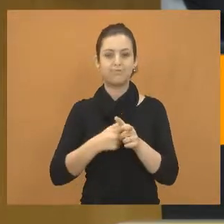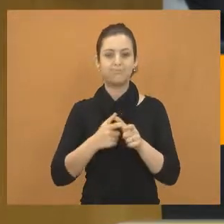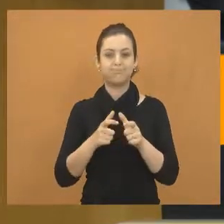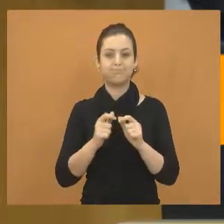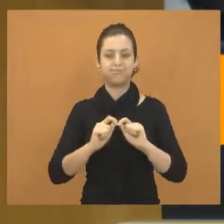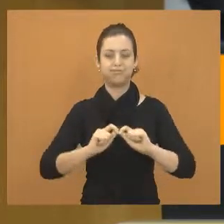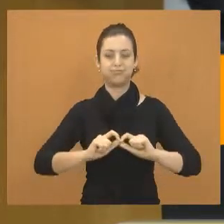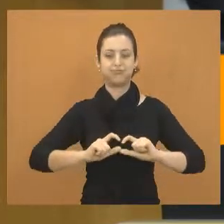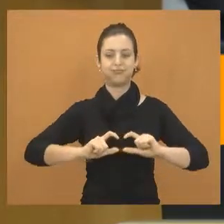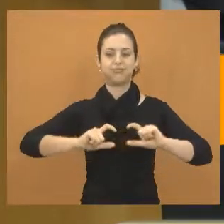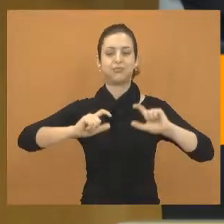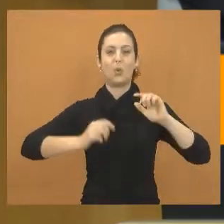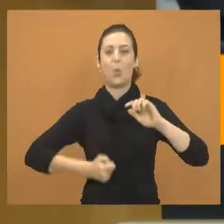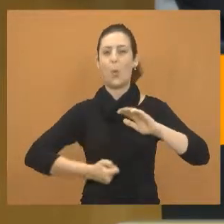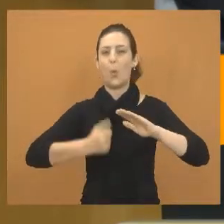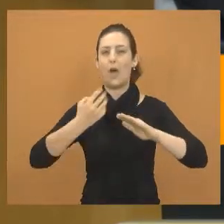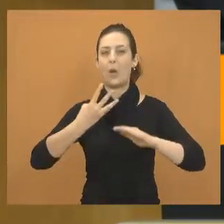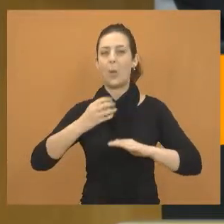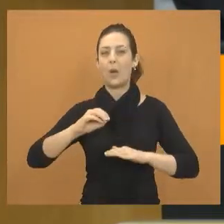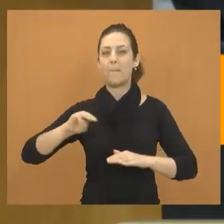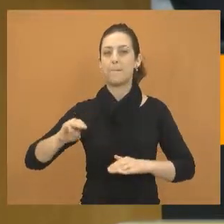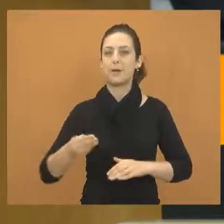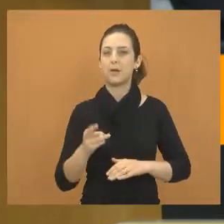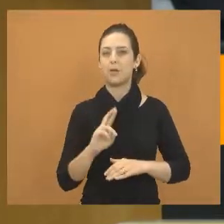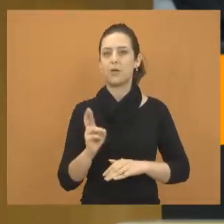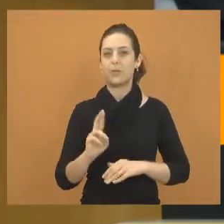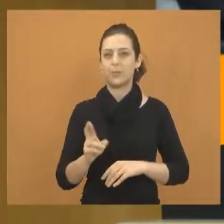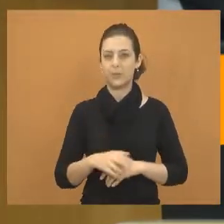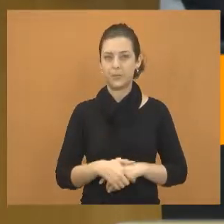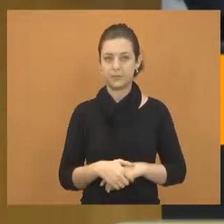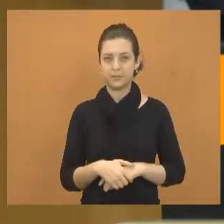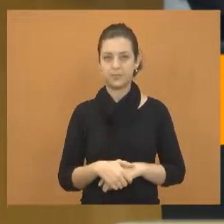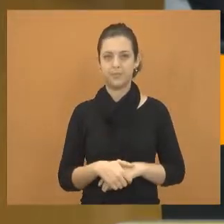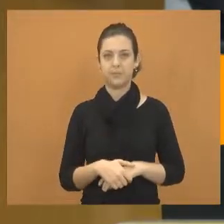Santa Casa ela chega perto de 40 milhões de reais.